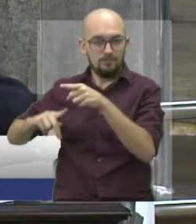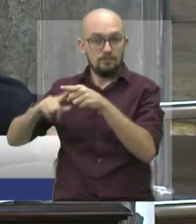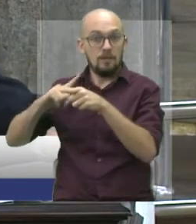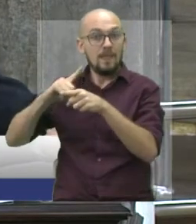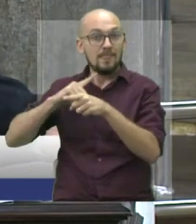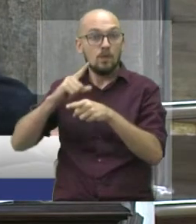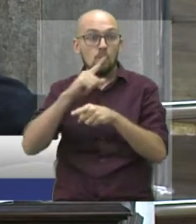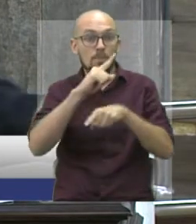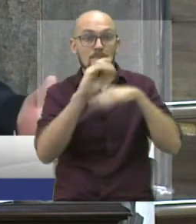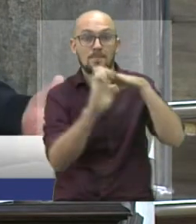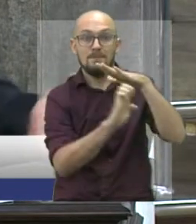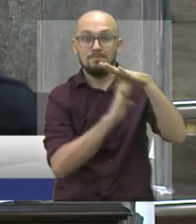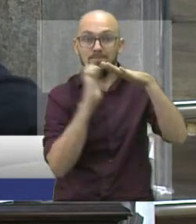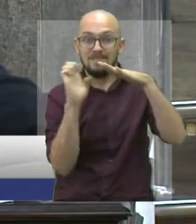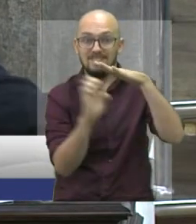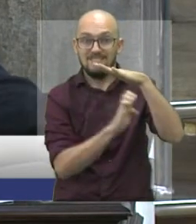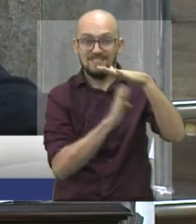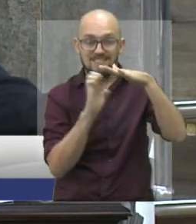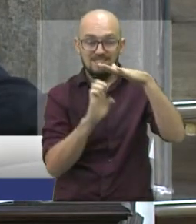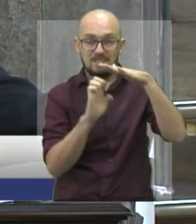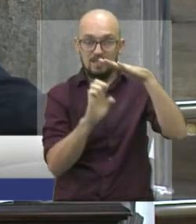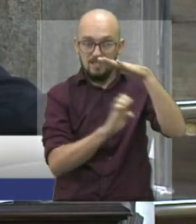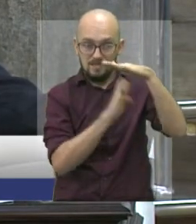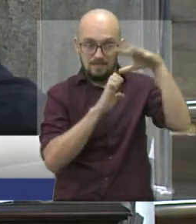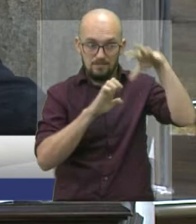serviços para Águas de Jaú.